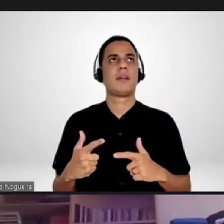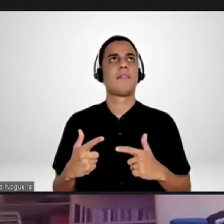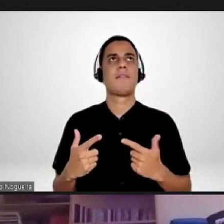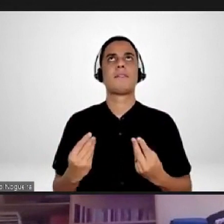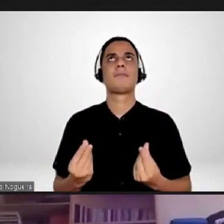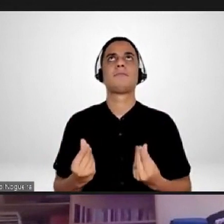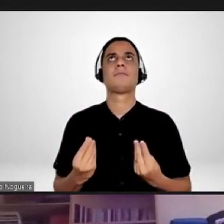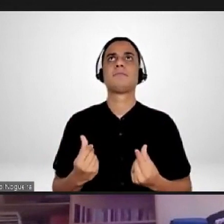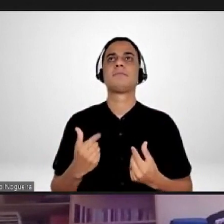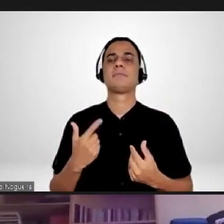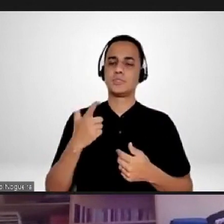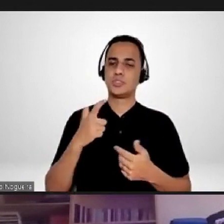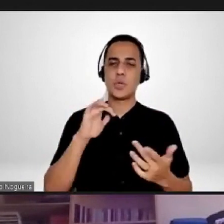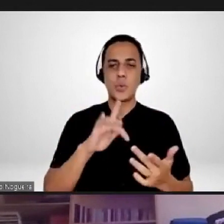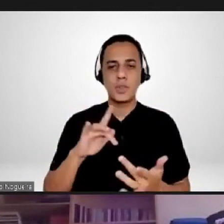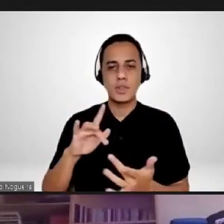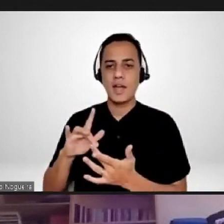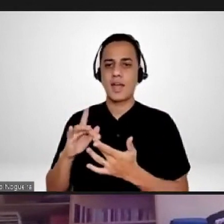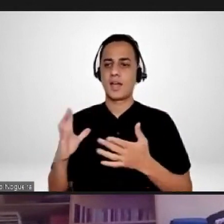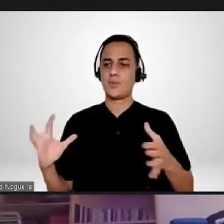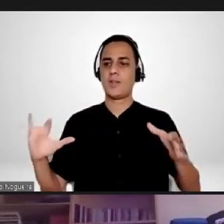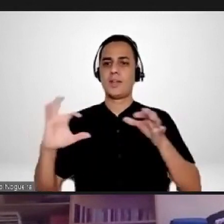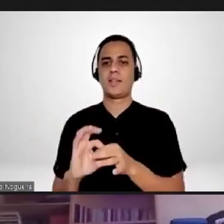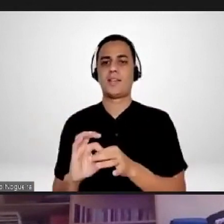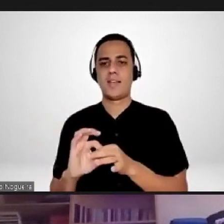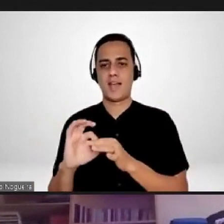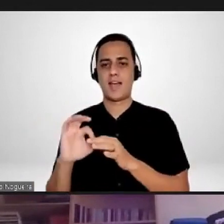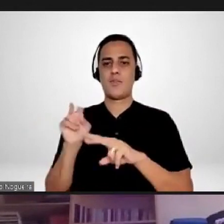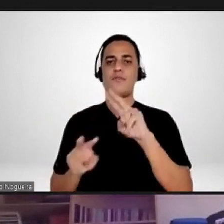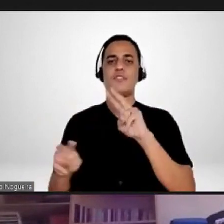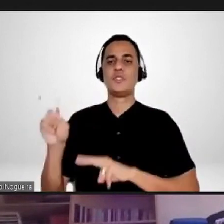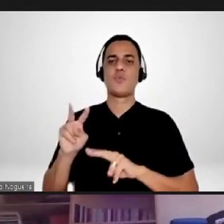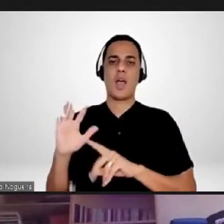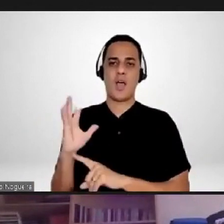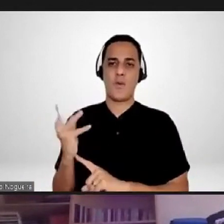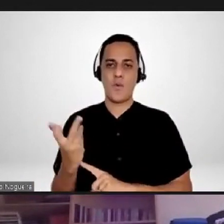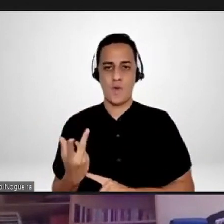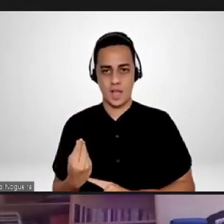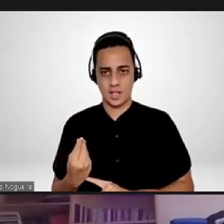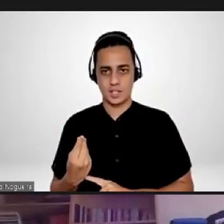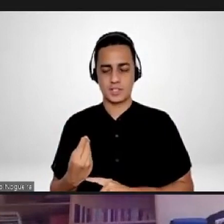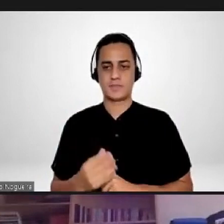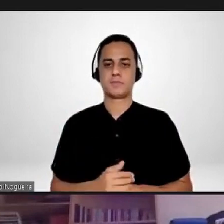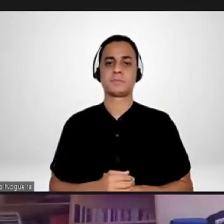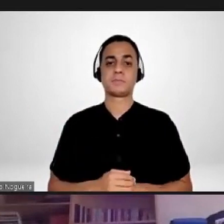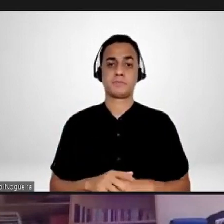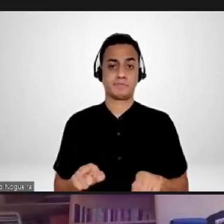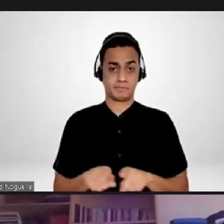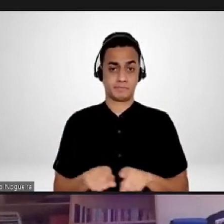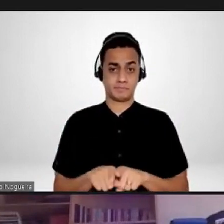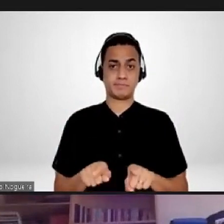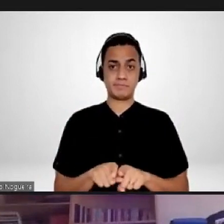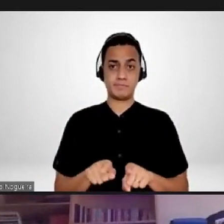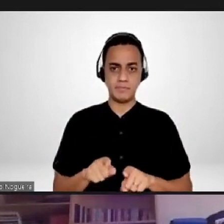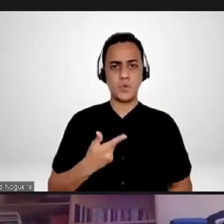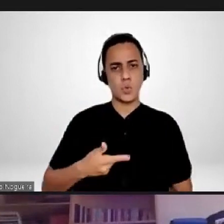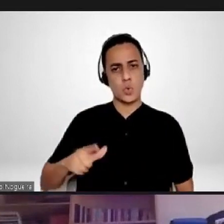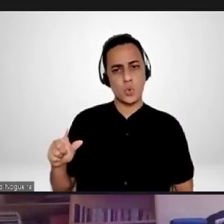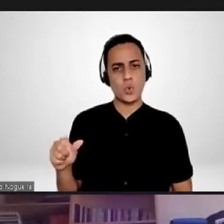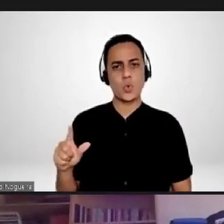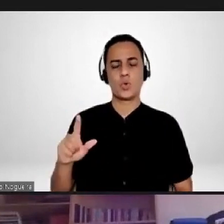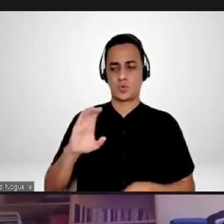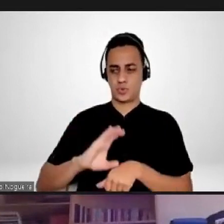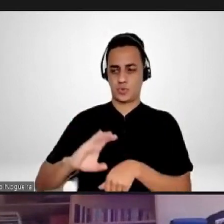essa aproximação do campo das artes visuais. E, além disso, outro